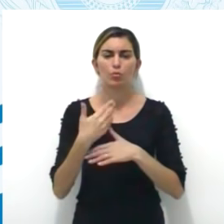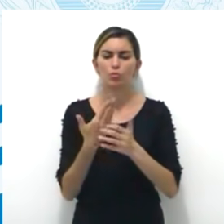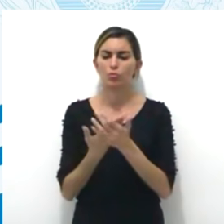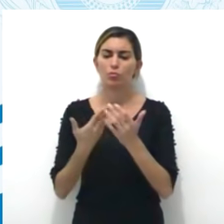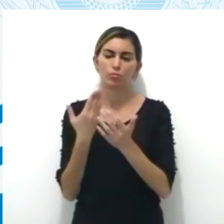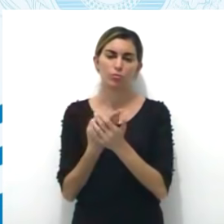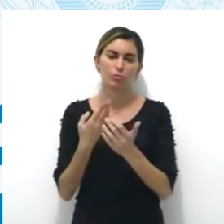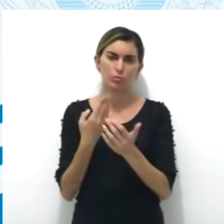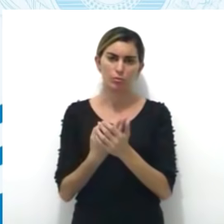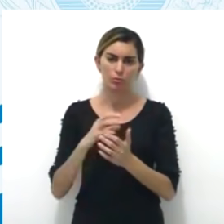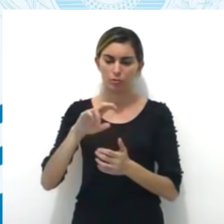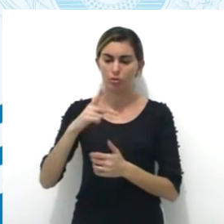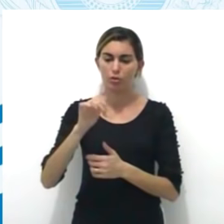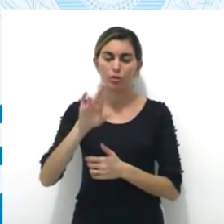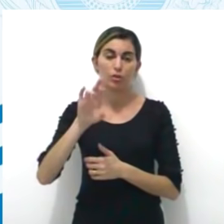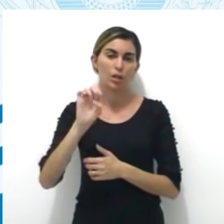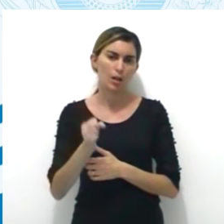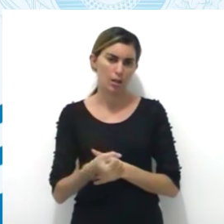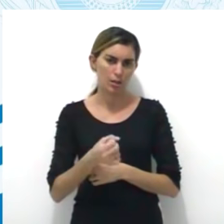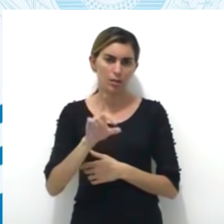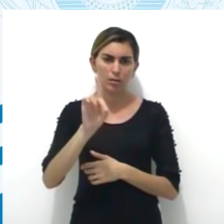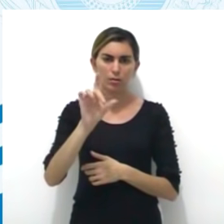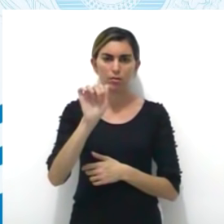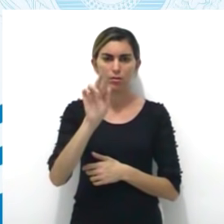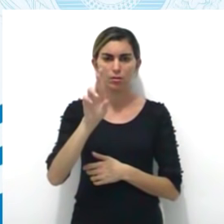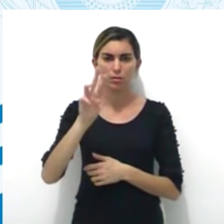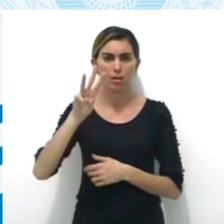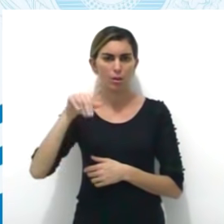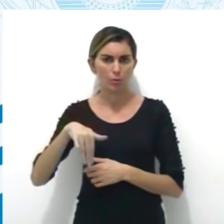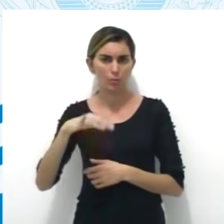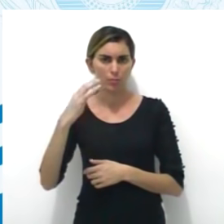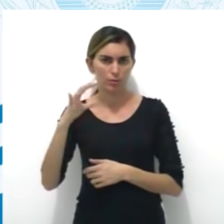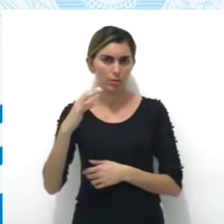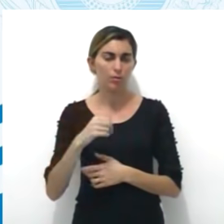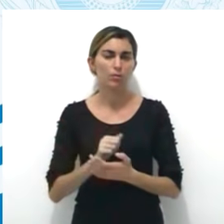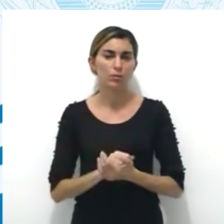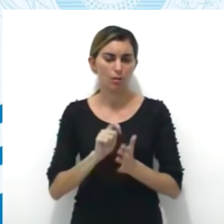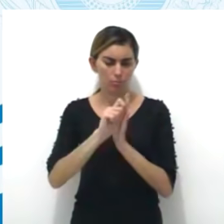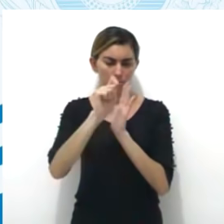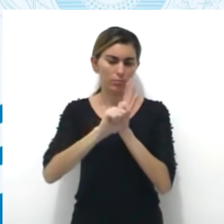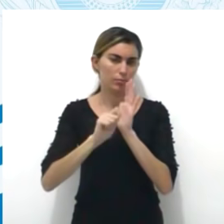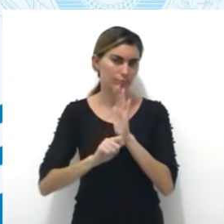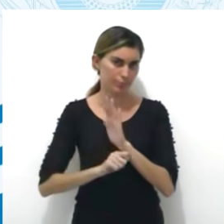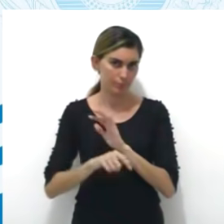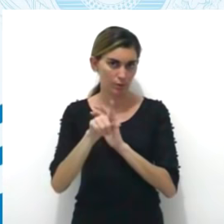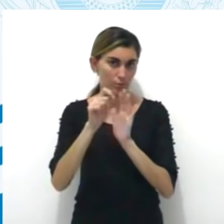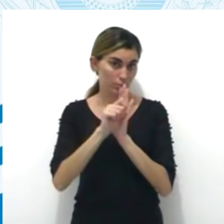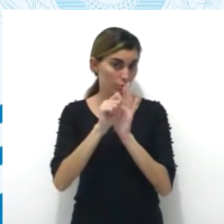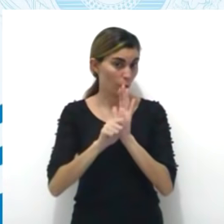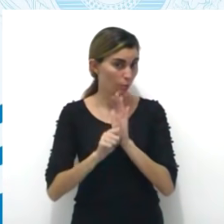do estudo de Charles Darwin para a ciência. Então, anotem